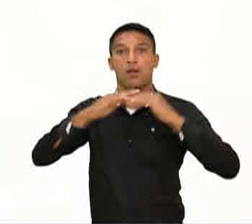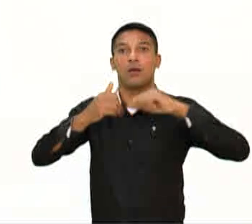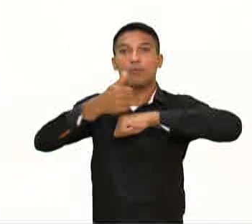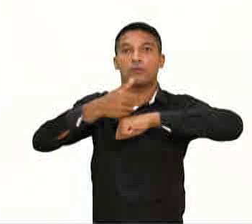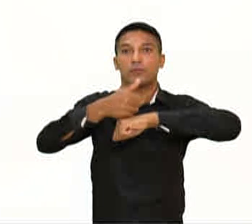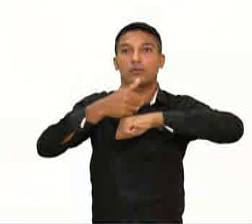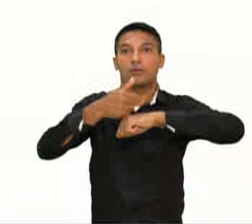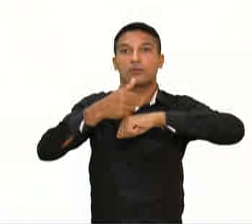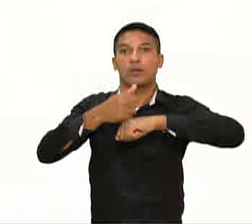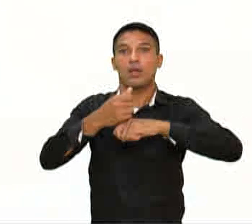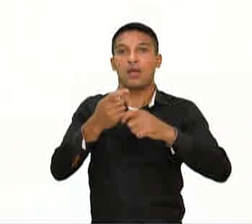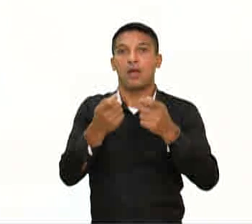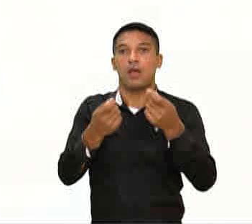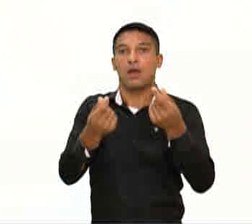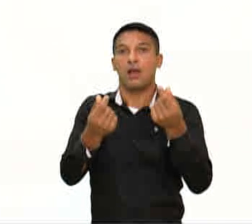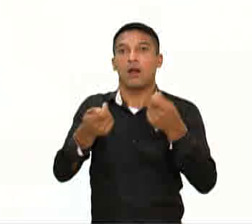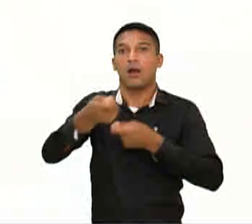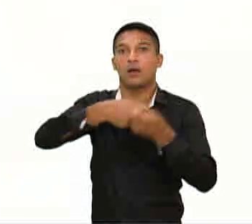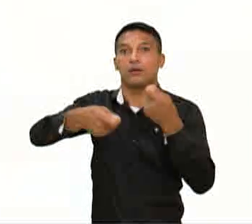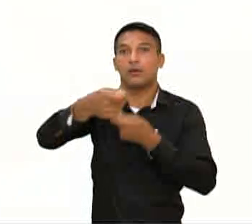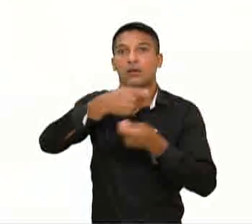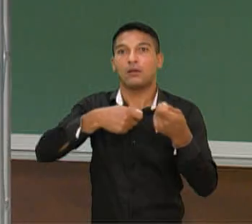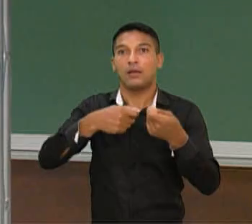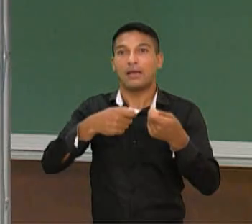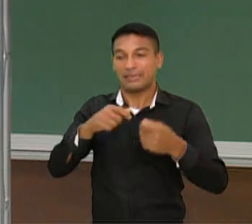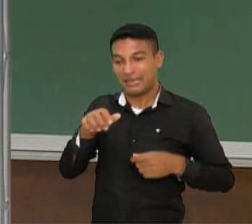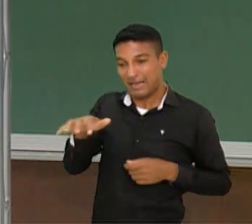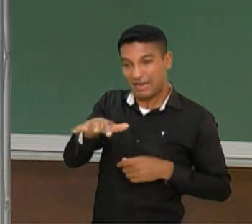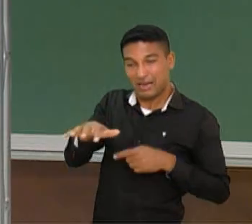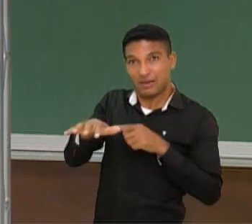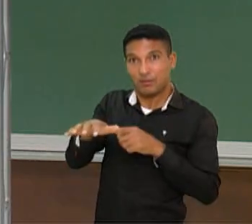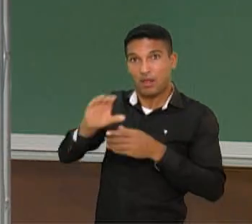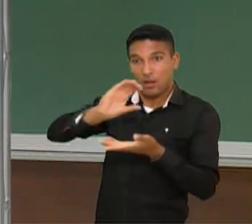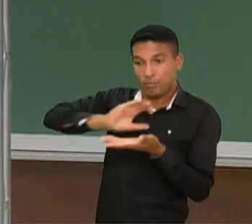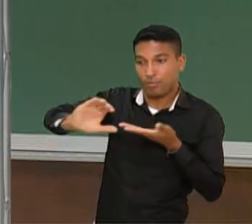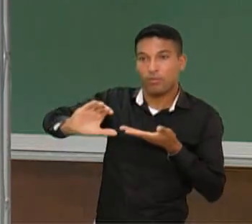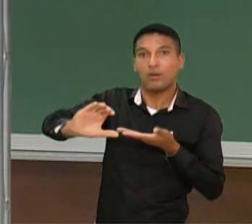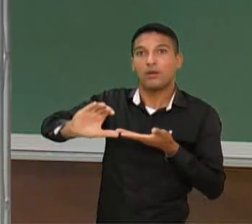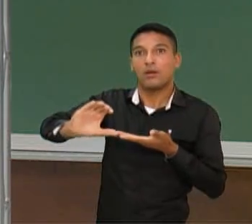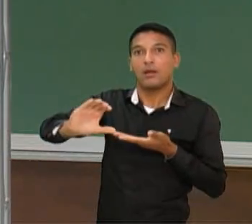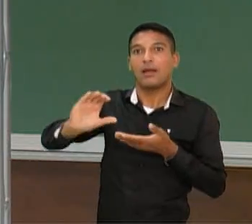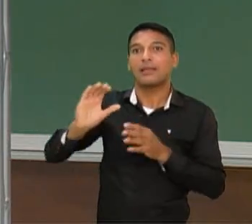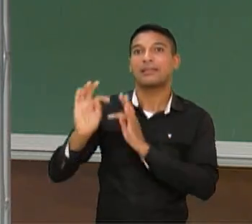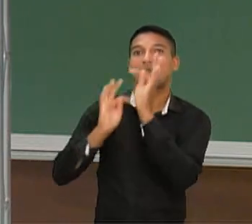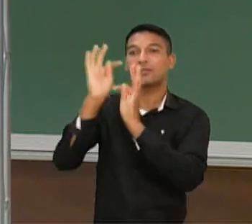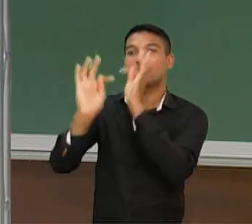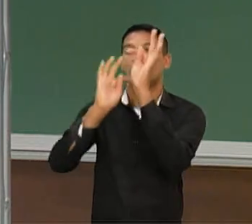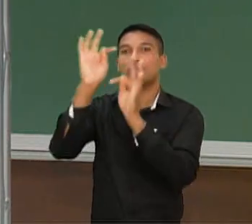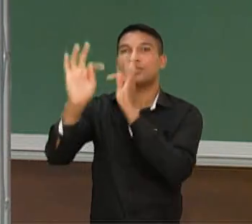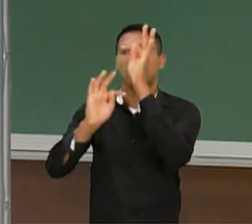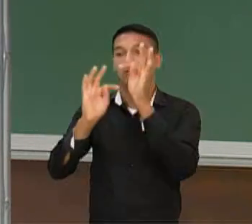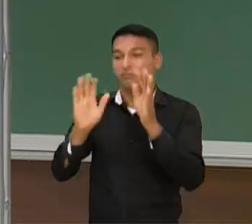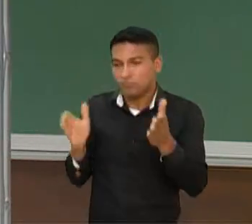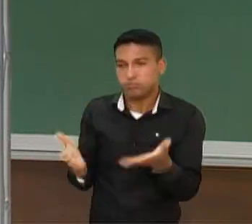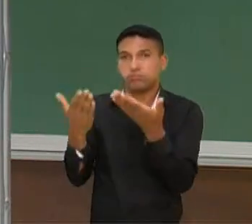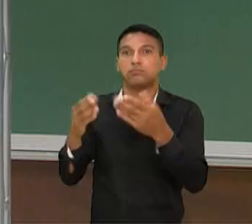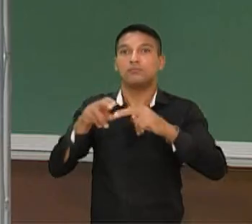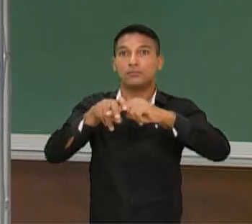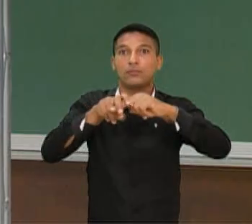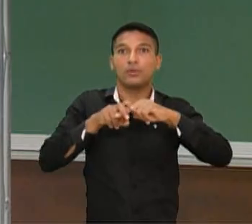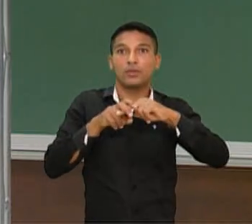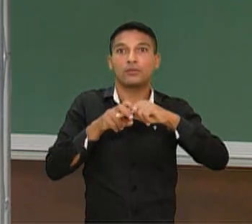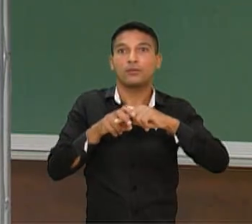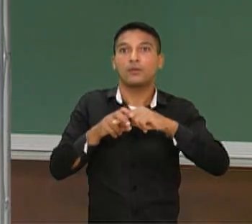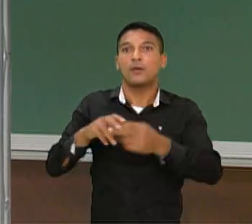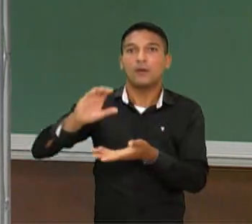grande concentração tecnológica crescendo na área, o que potencializou tanto o sistema de transporte, como também em termos de